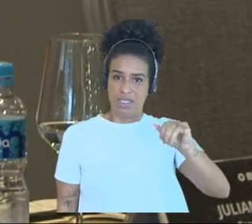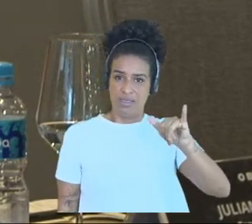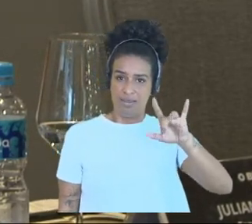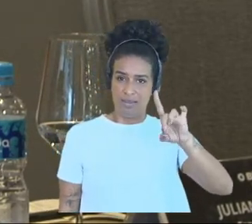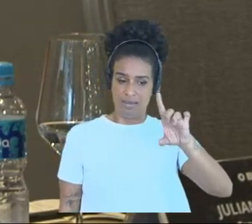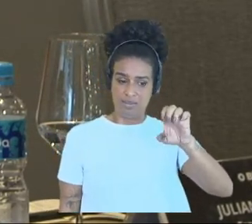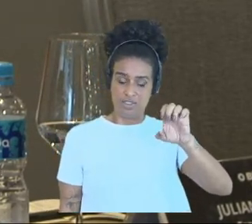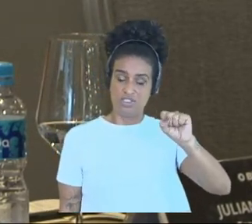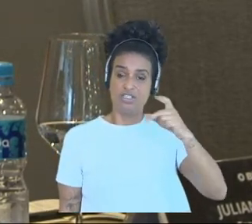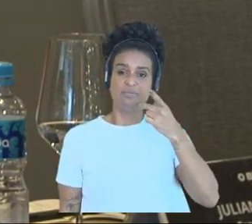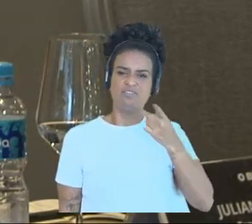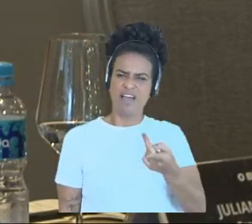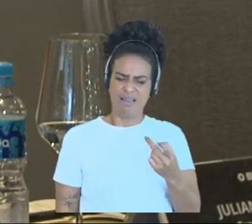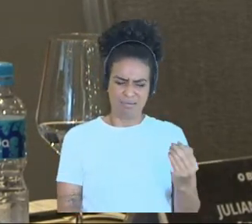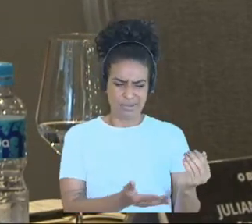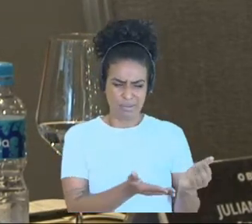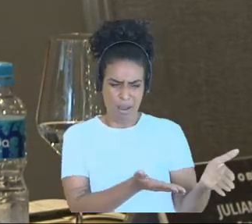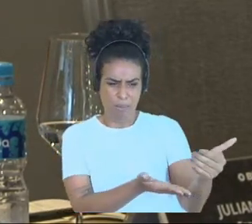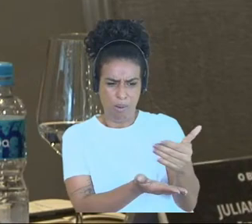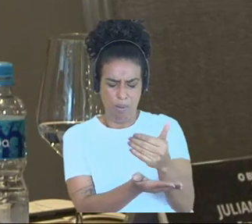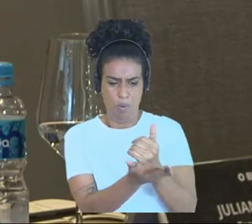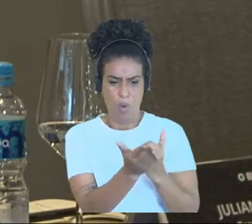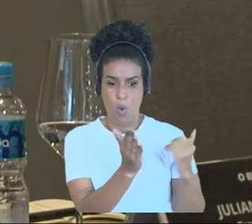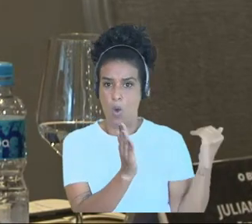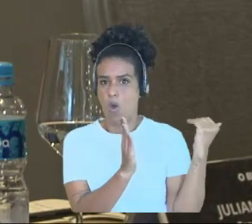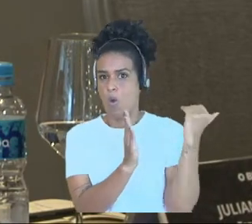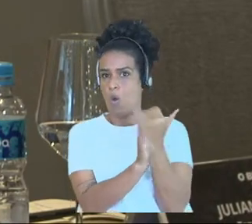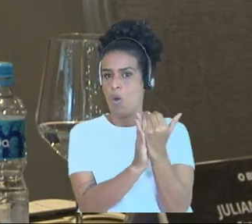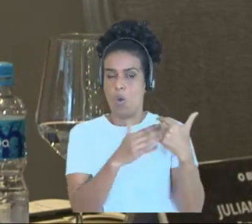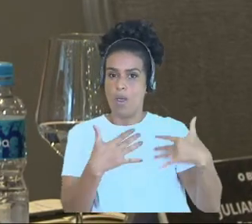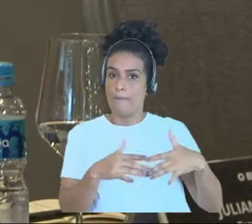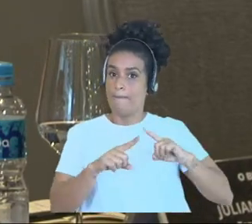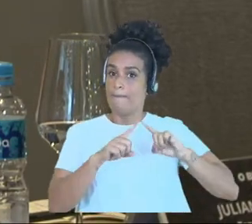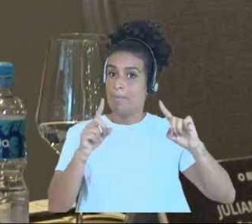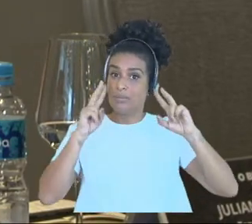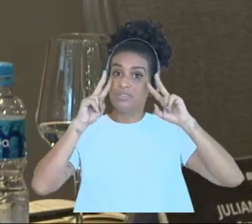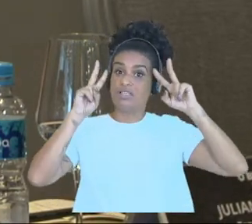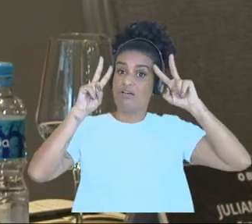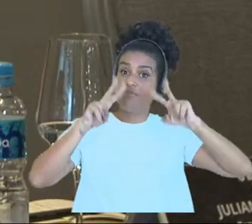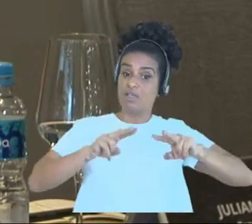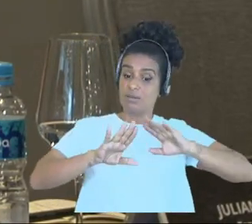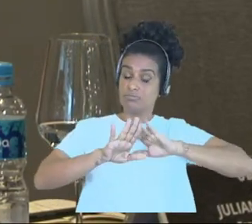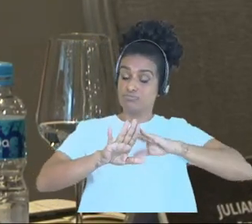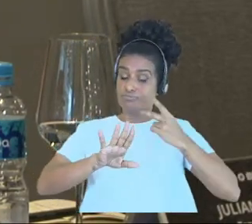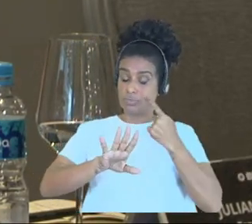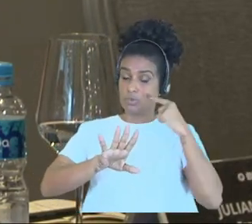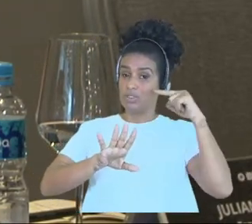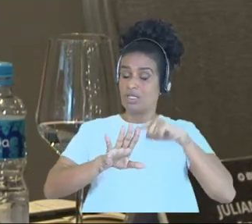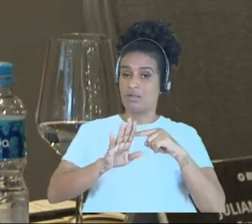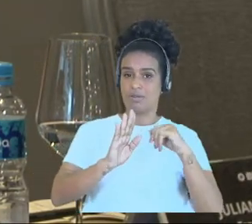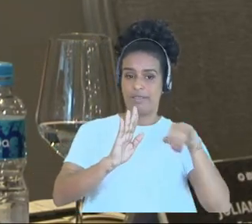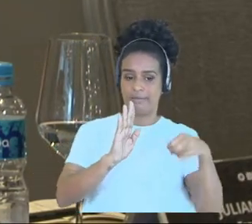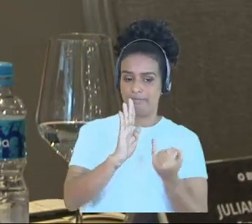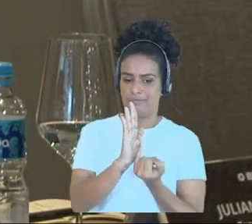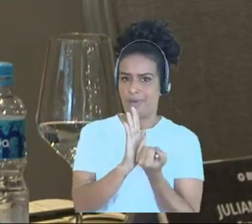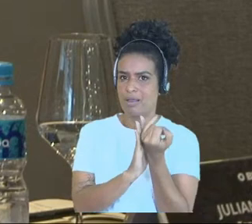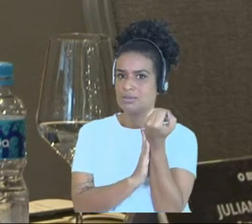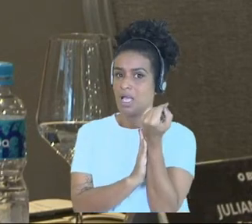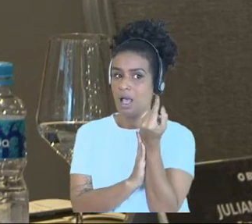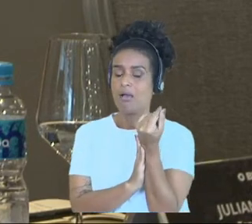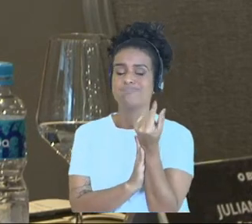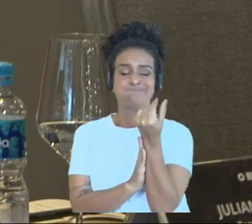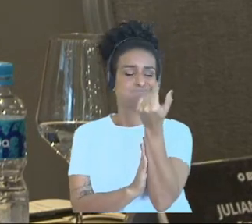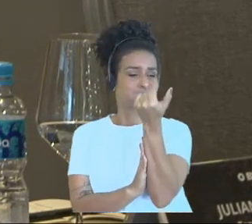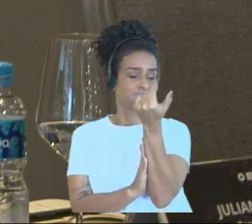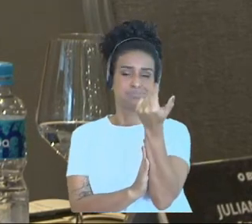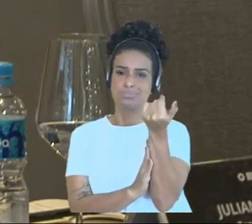parte da arrecadação. E é bom a gente ver quais são os vetores por trás dessa arrecadação. A gente tem uma inflação muito grande, que acaba em